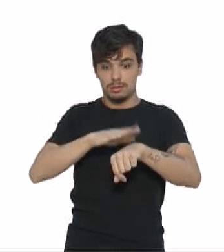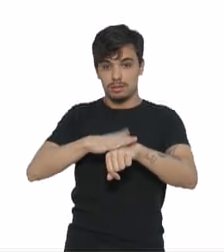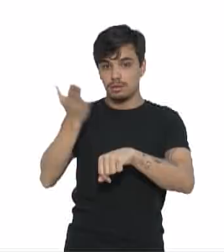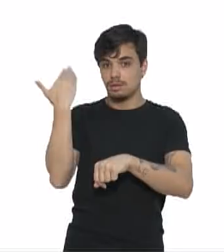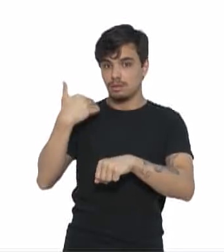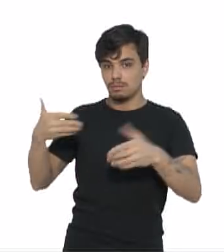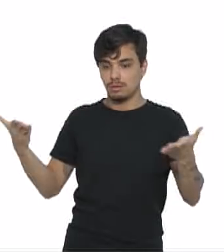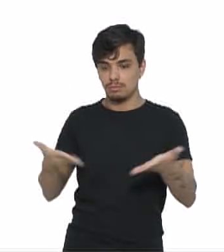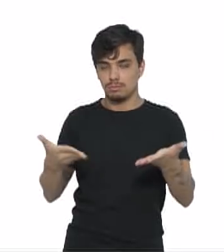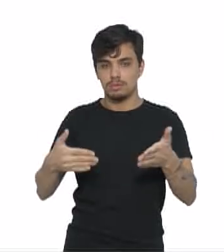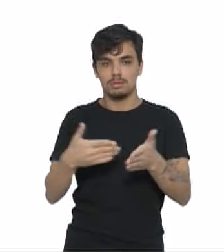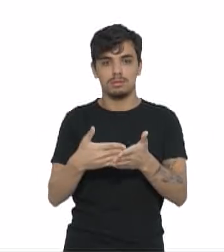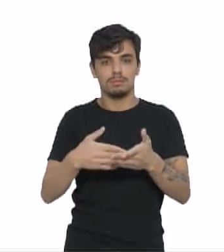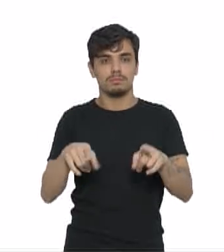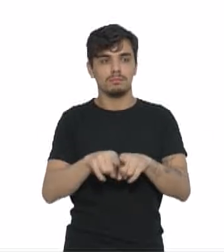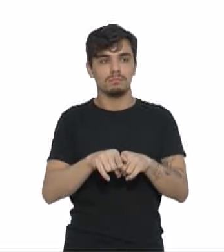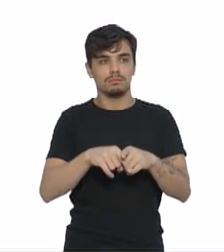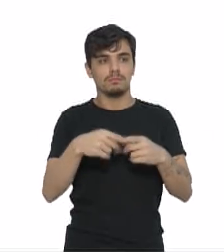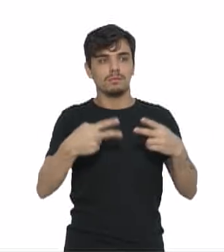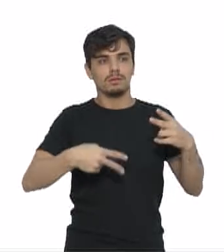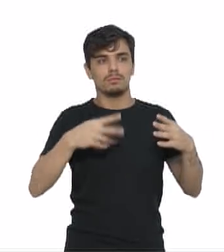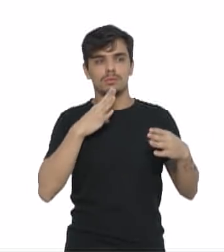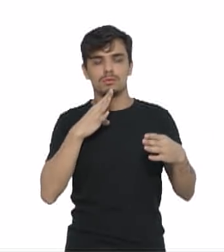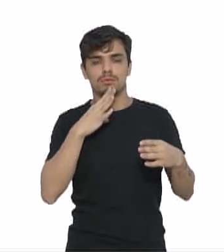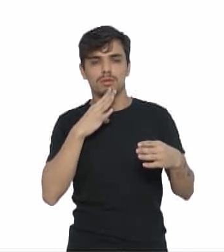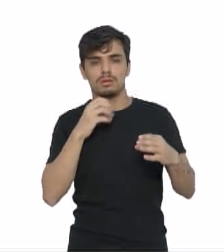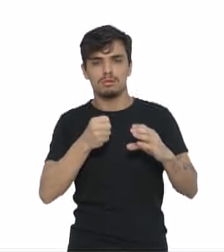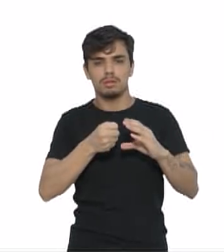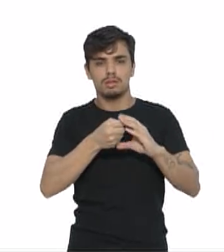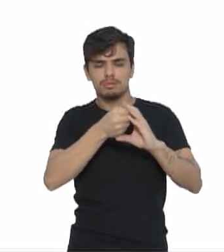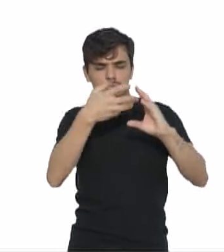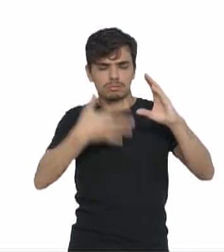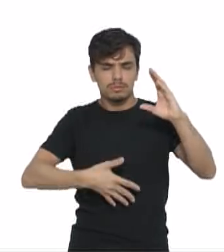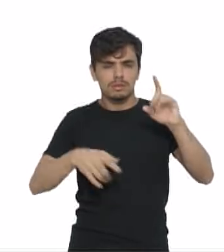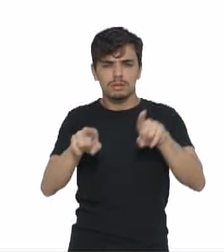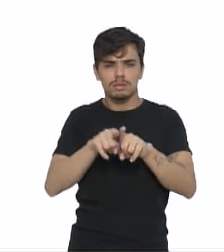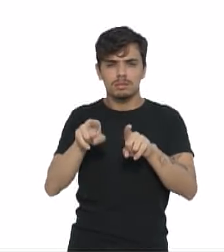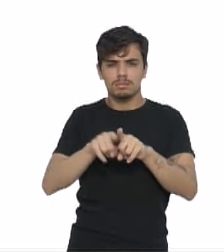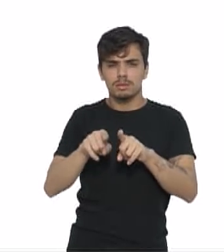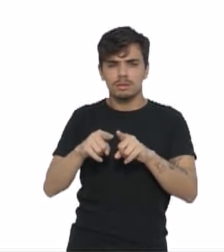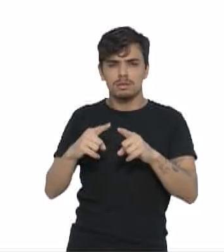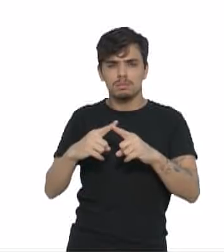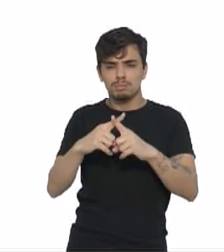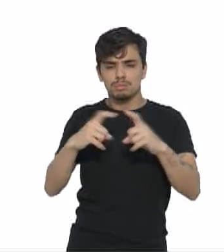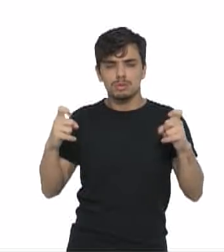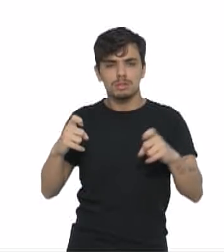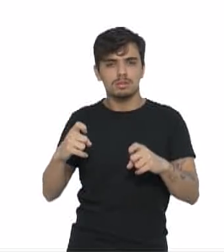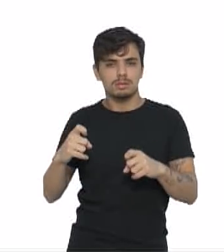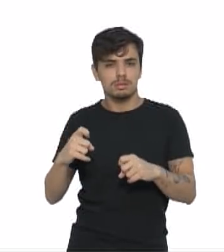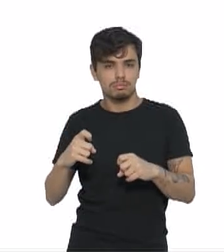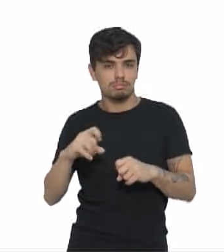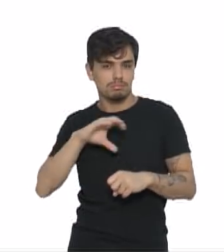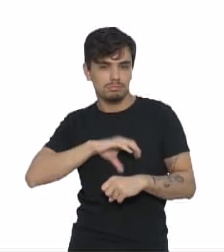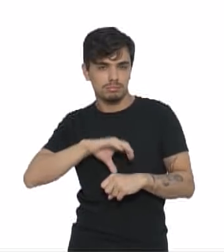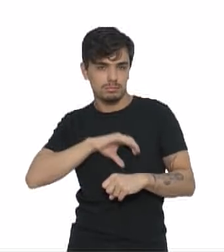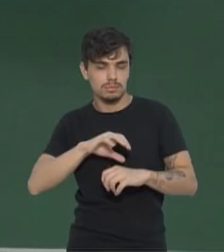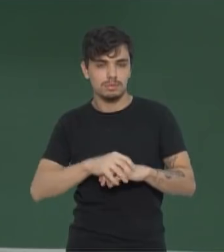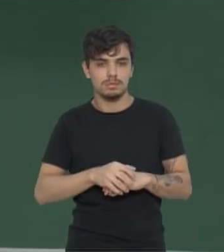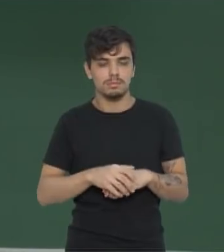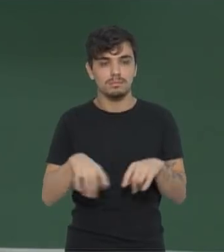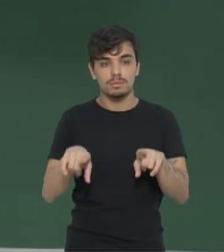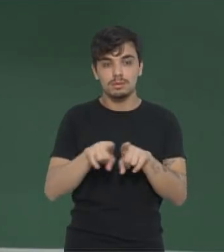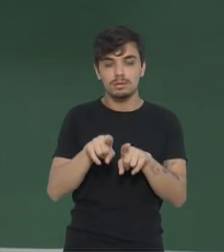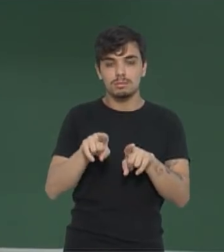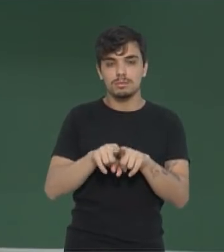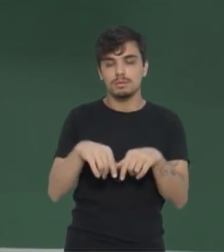2. Reconhecer as especificidades da formação política portuguesa e o contexto da Guerra de Reconquista Ibérica. Professor, mas esse